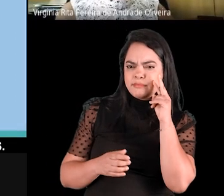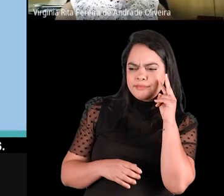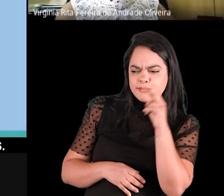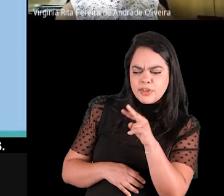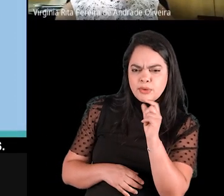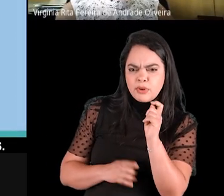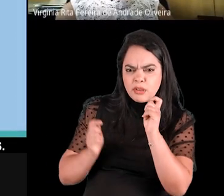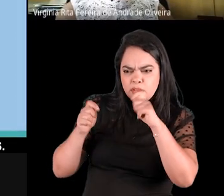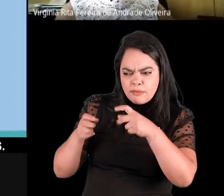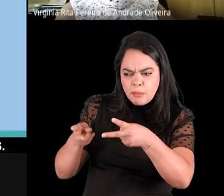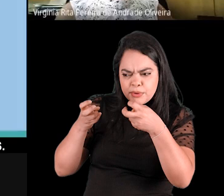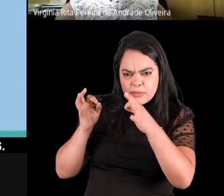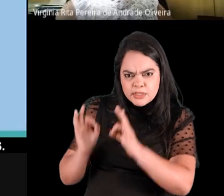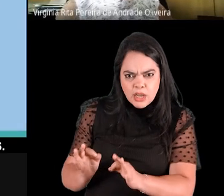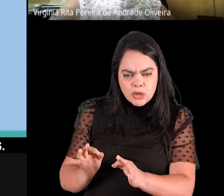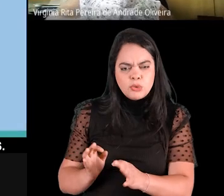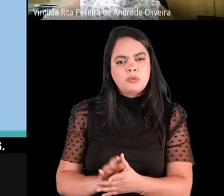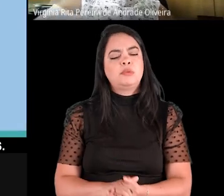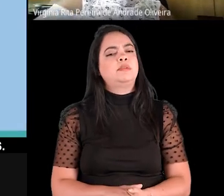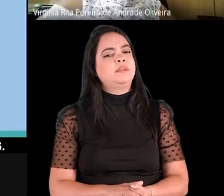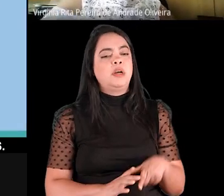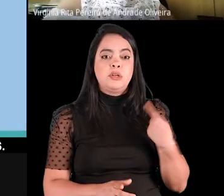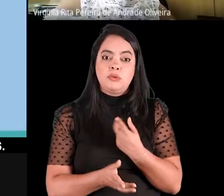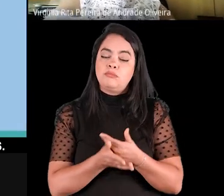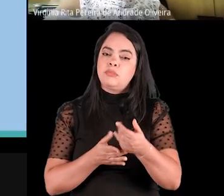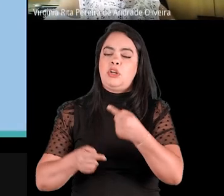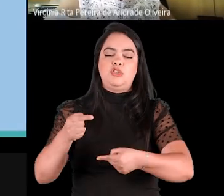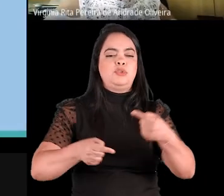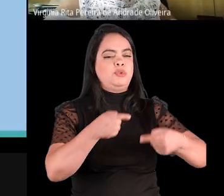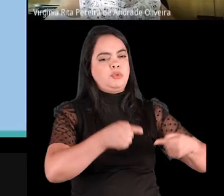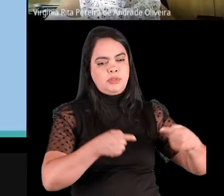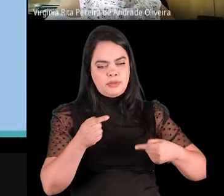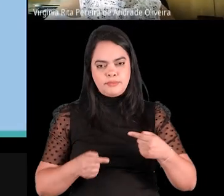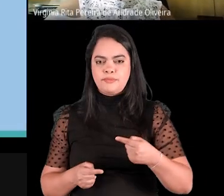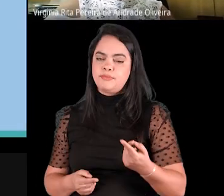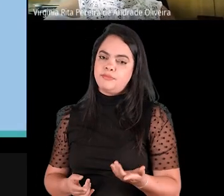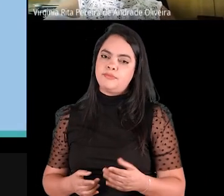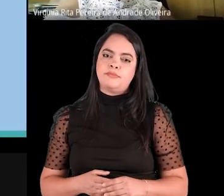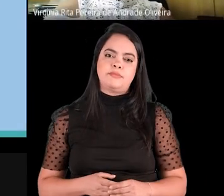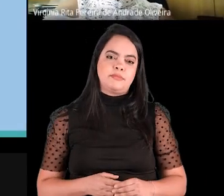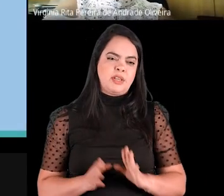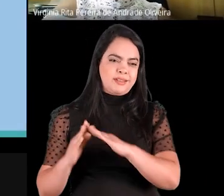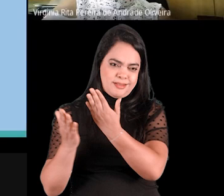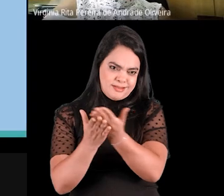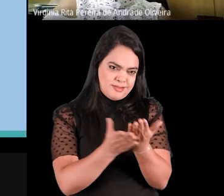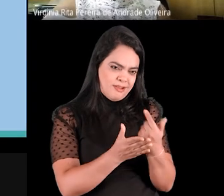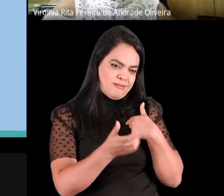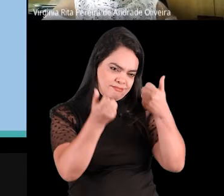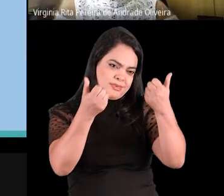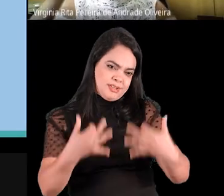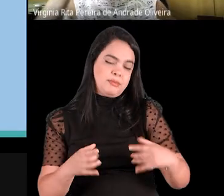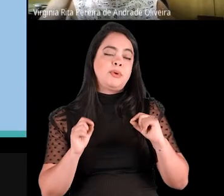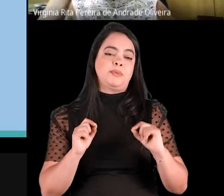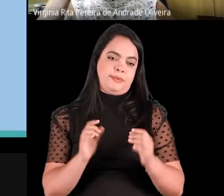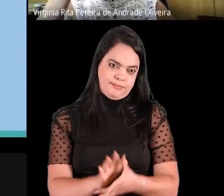sendo colocado? Né? Então, a gente começou muito a fazer essa discussão com as pessoas. E eu costumo dizer nas escolas, né, que eu trabalho,